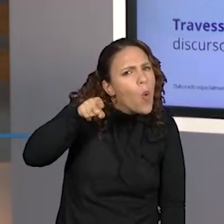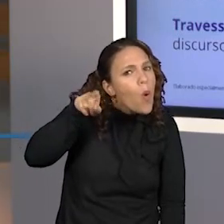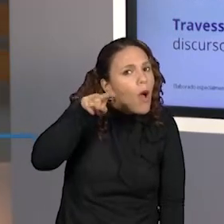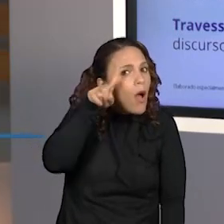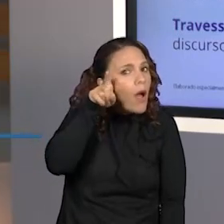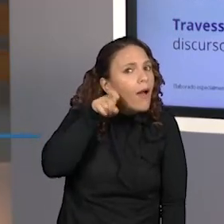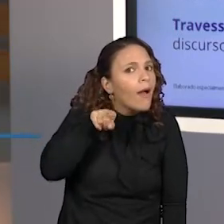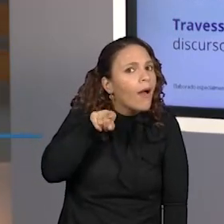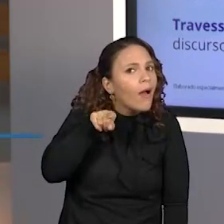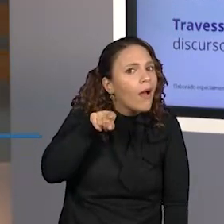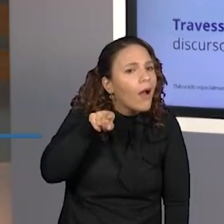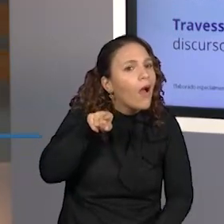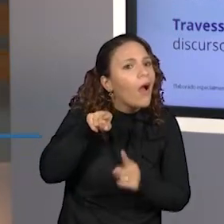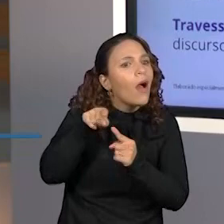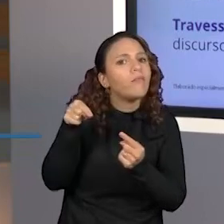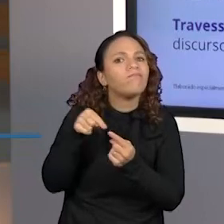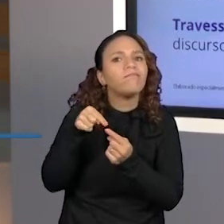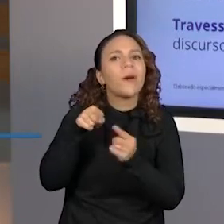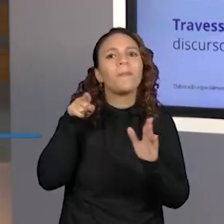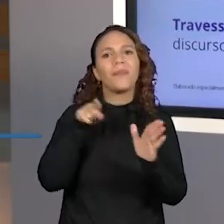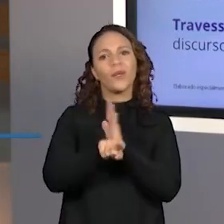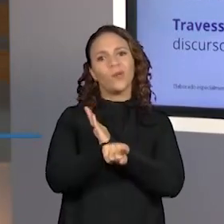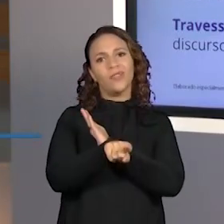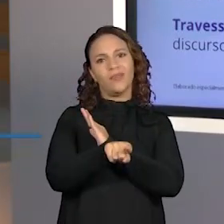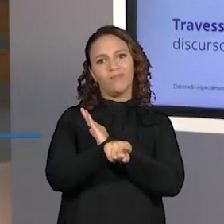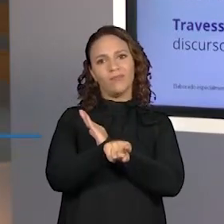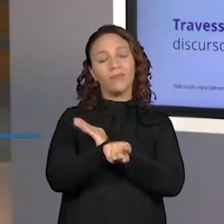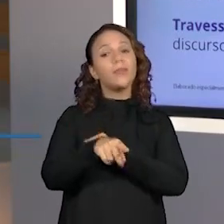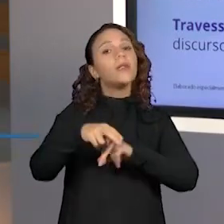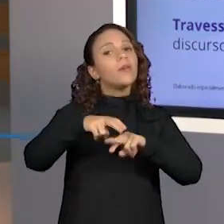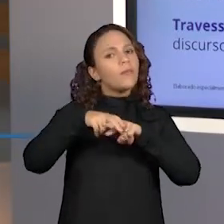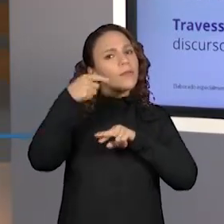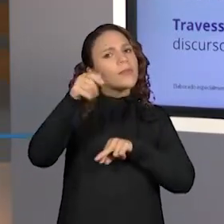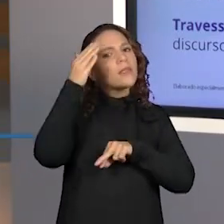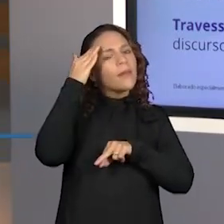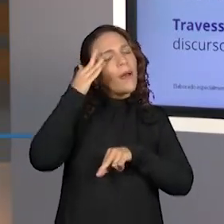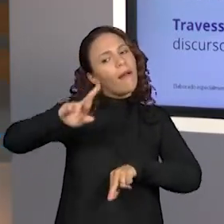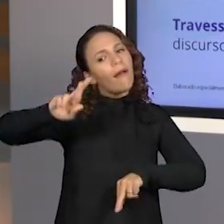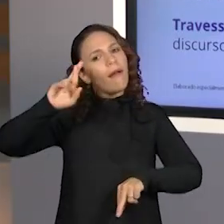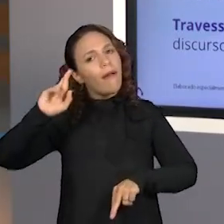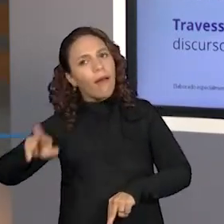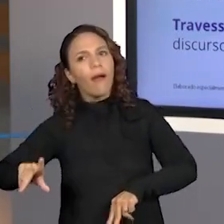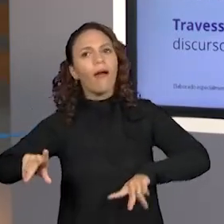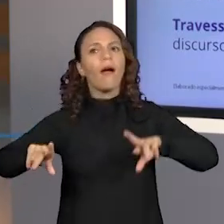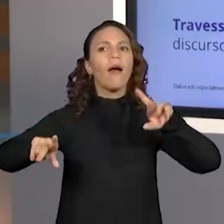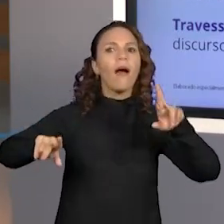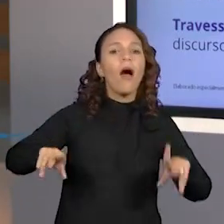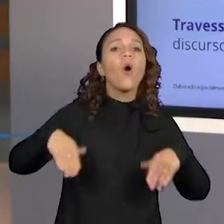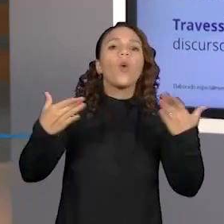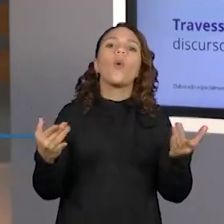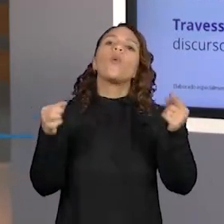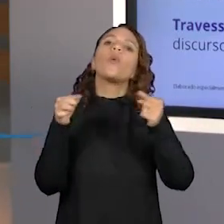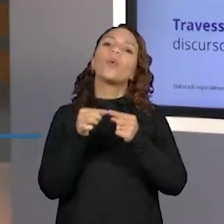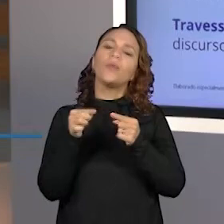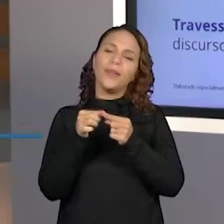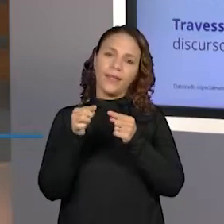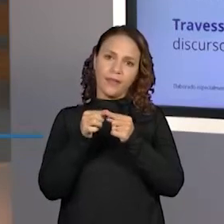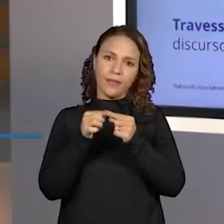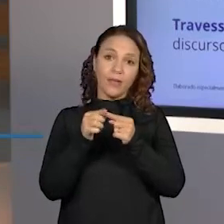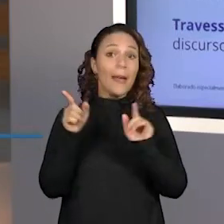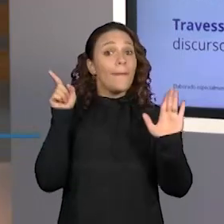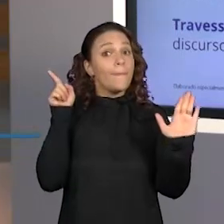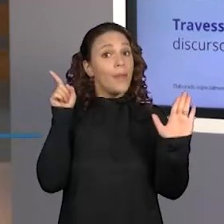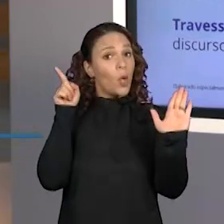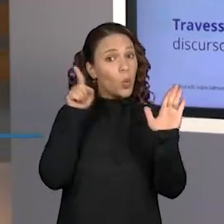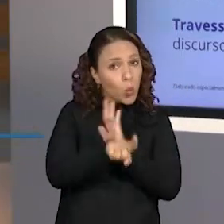Olha só como é importante eu pontuar direitinho. Então, o ponto de interrogação sempre vai estar numa pergunta direta.